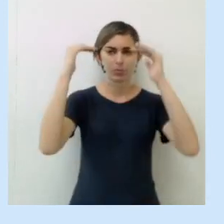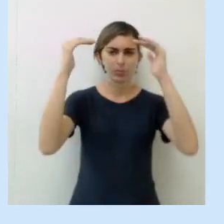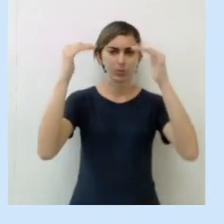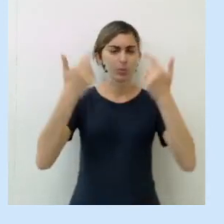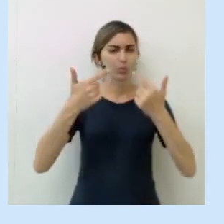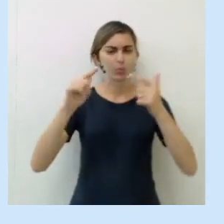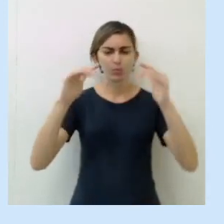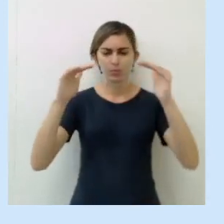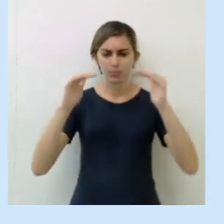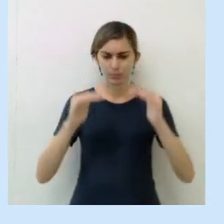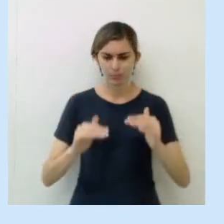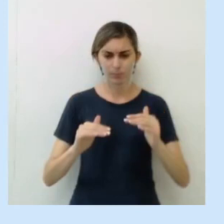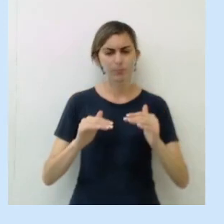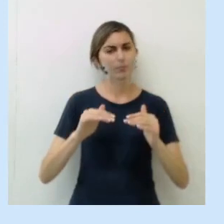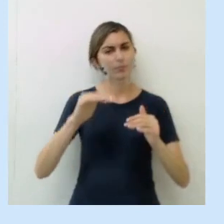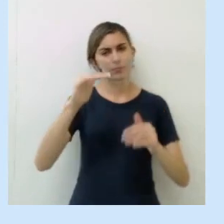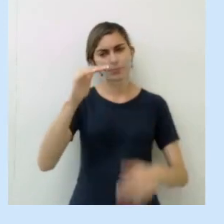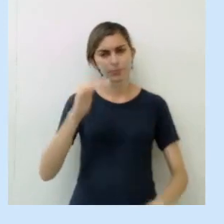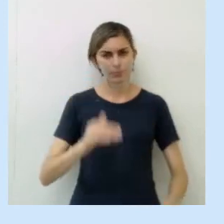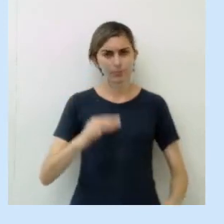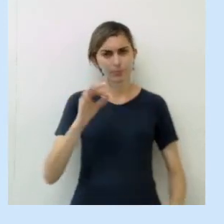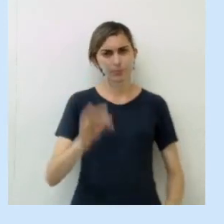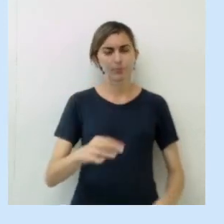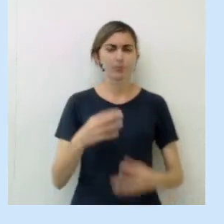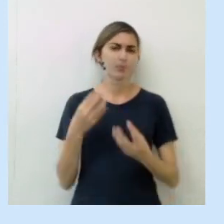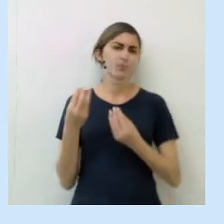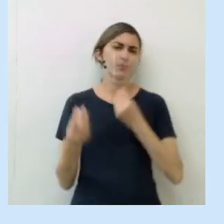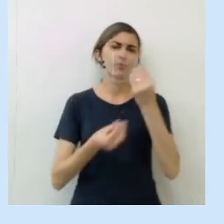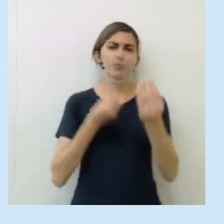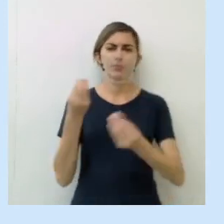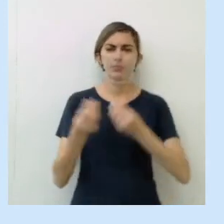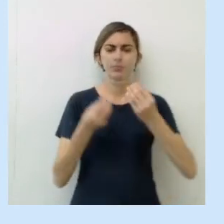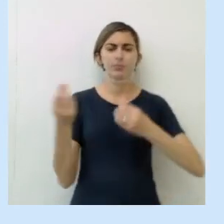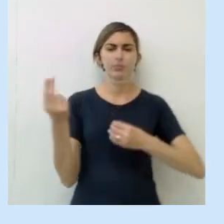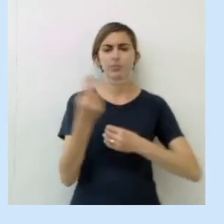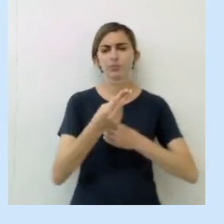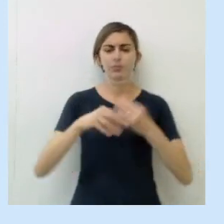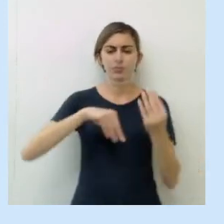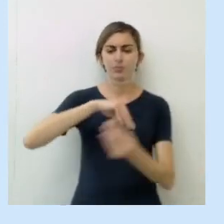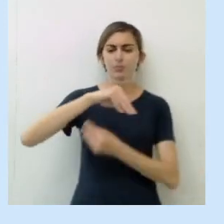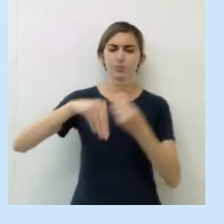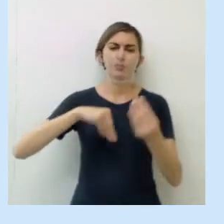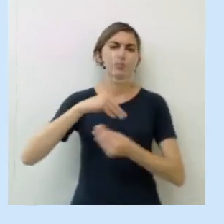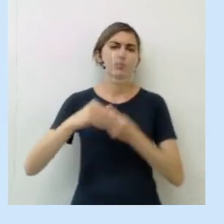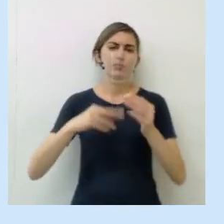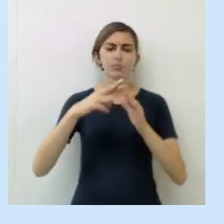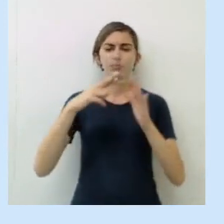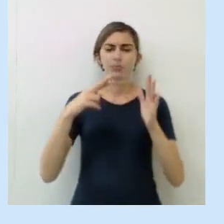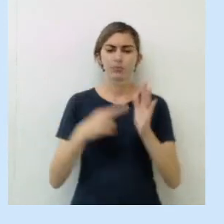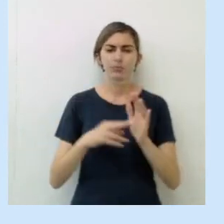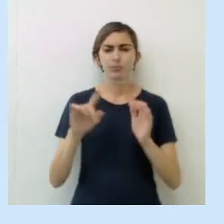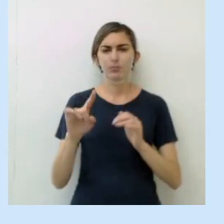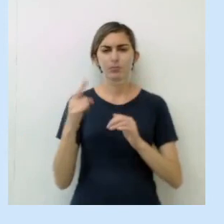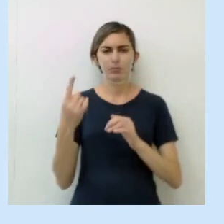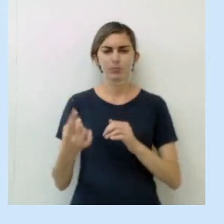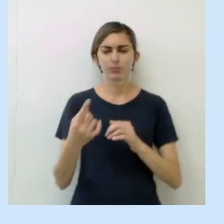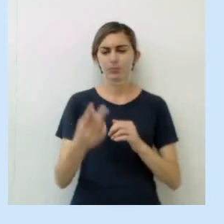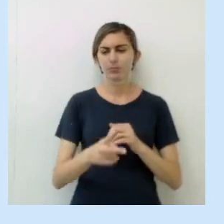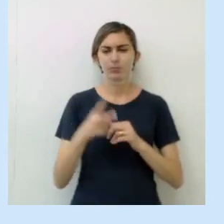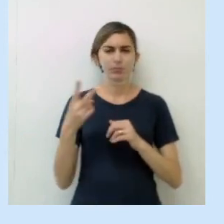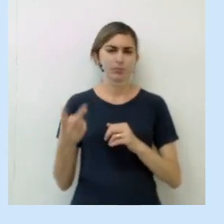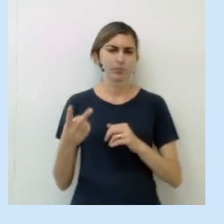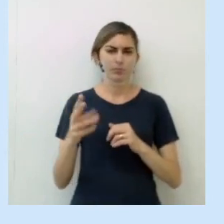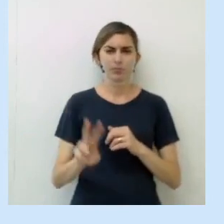o outro está aqui embaixo, certo? Como é que ficaria o nome desse composto? Então vamos fazer a regra. 1,